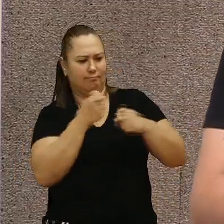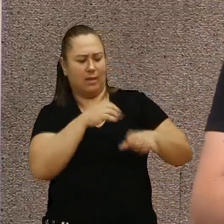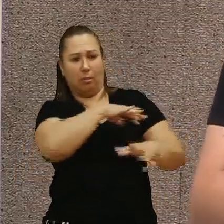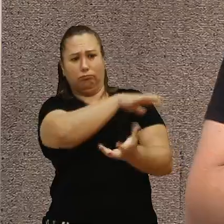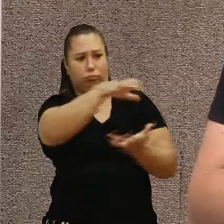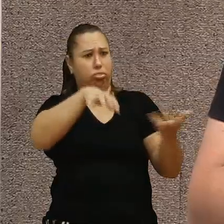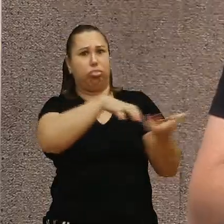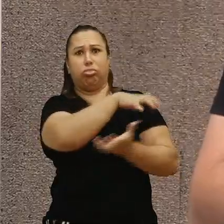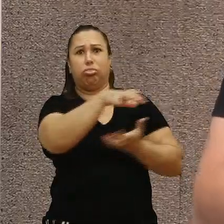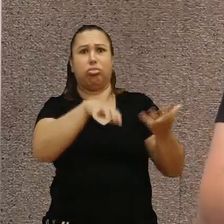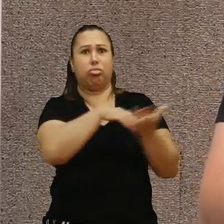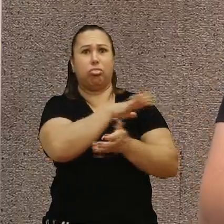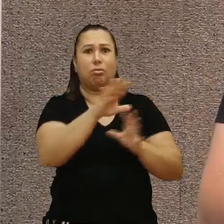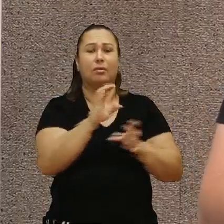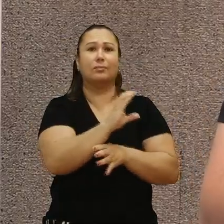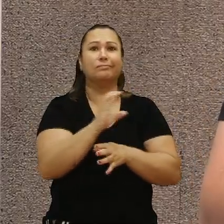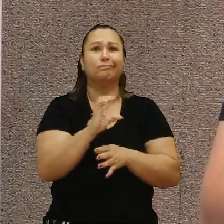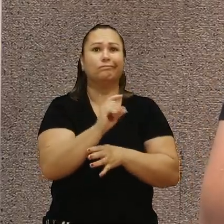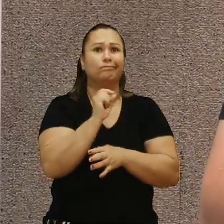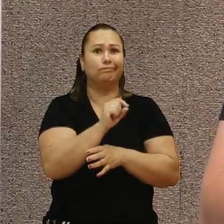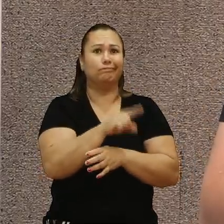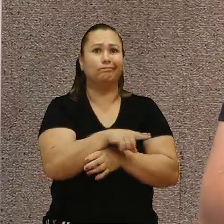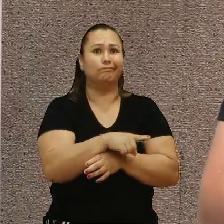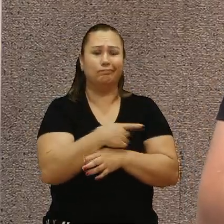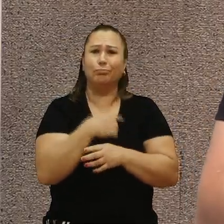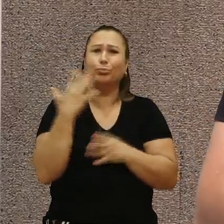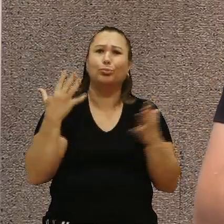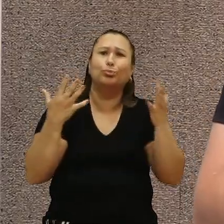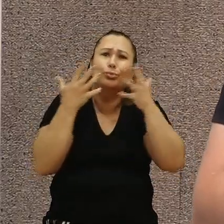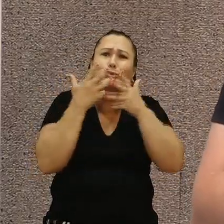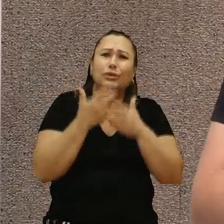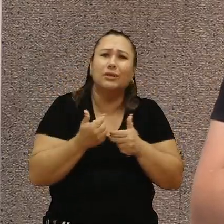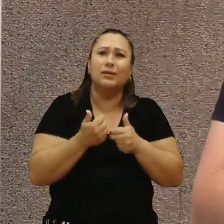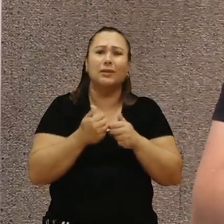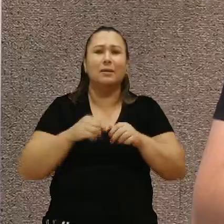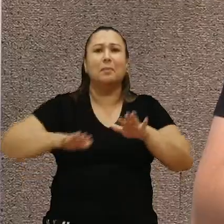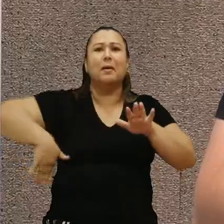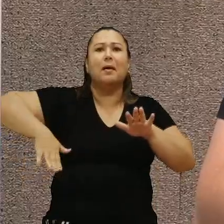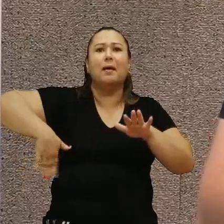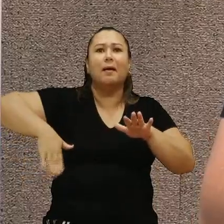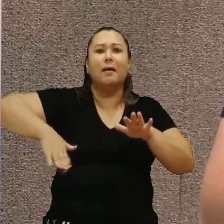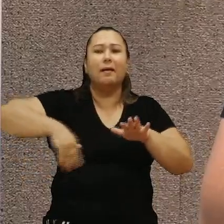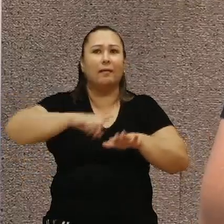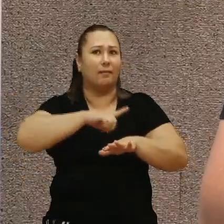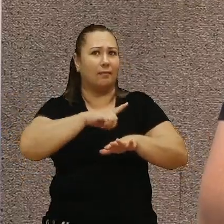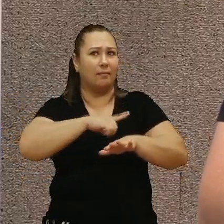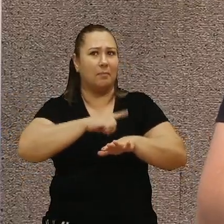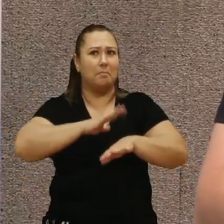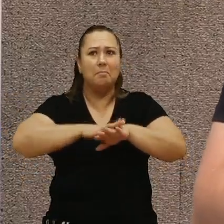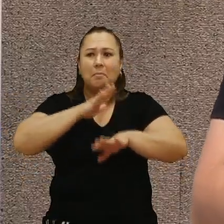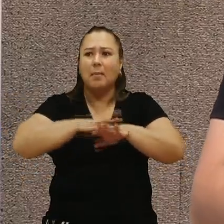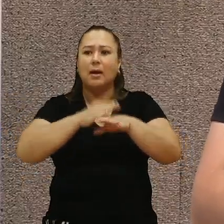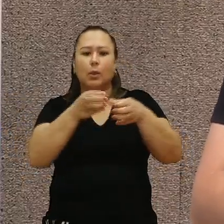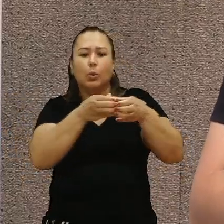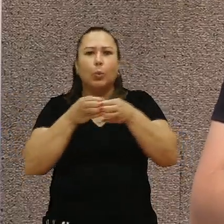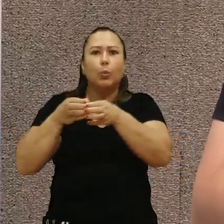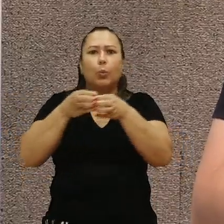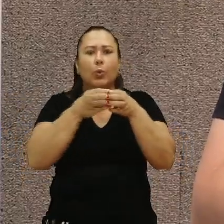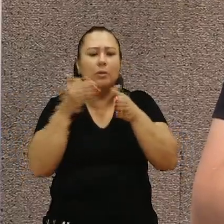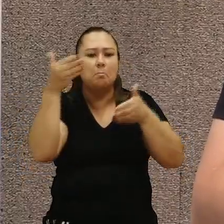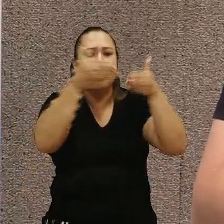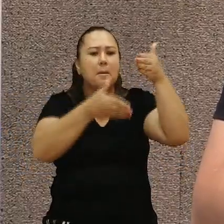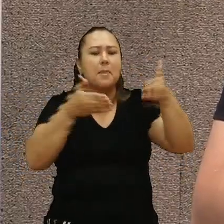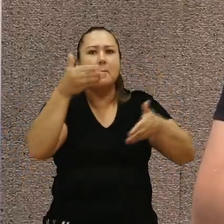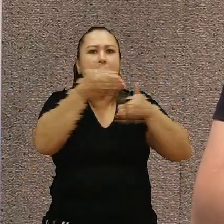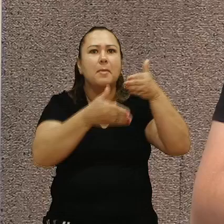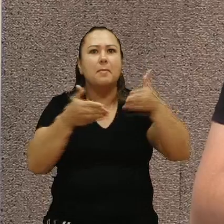literalmente o cenário de guerra, que a belíssima praia de Capão da Canoa, um dos pontos com maior especulação turística imobiliária da